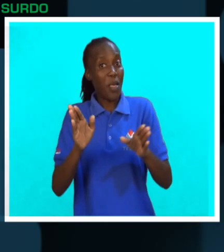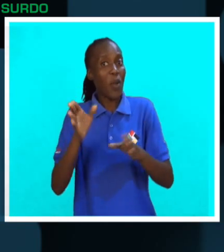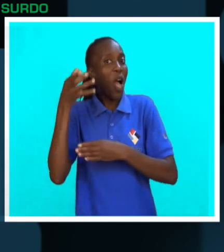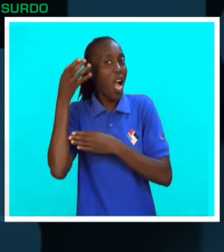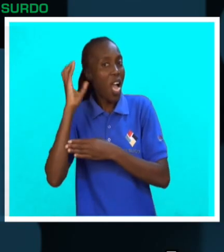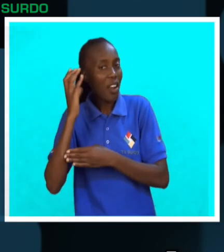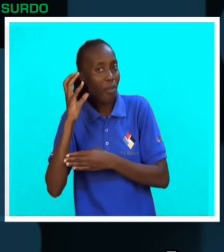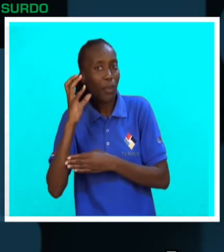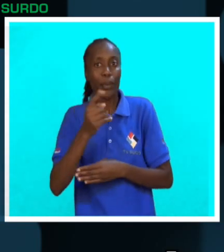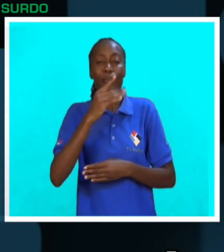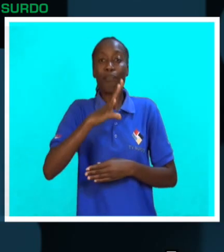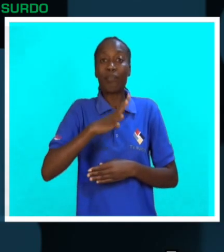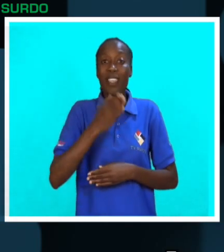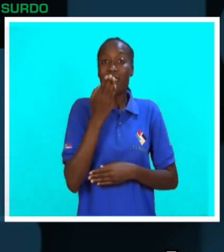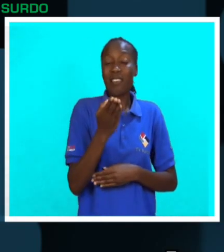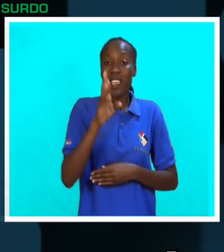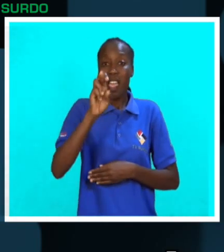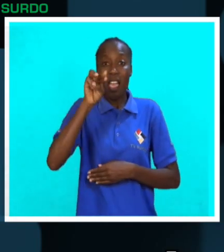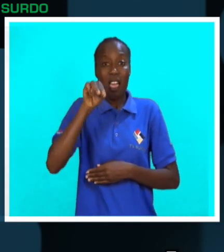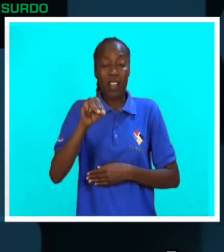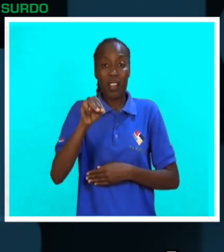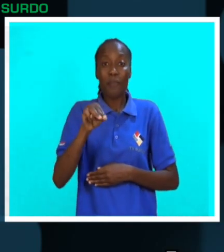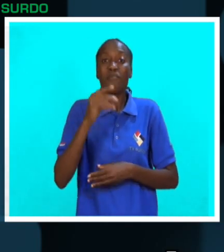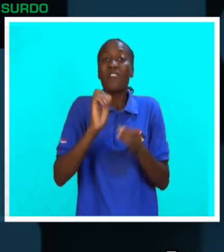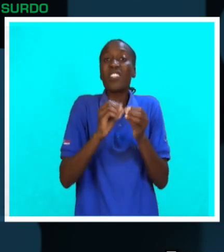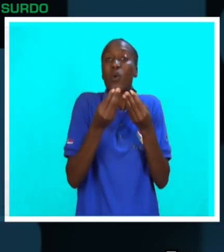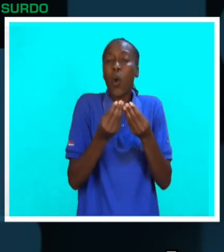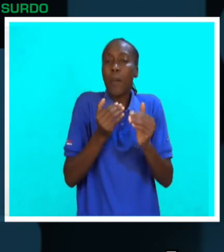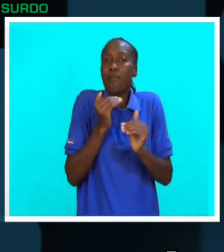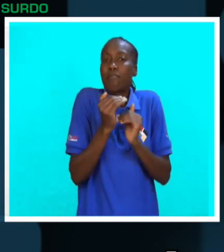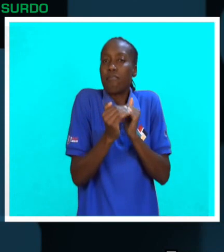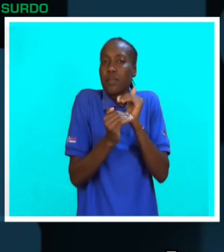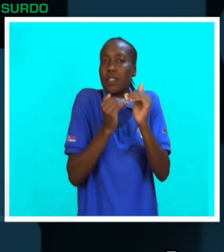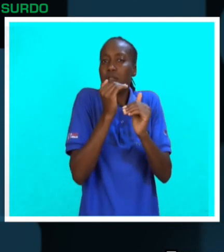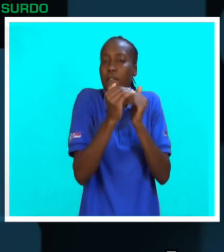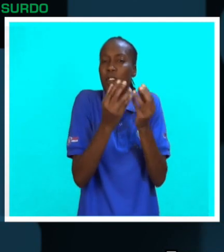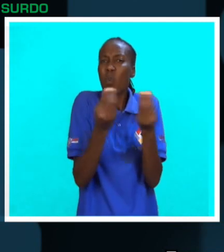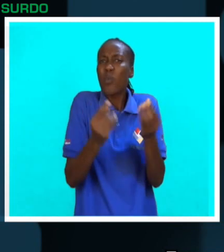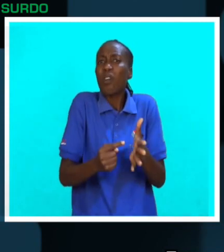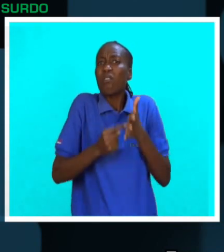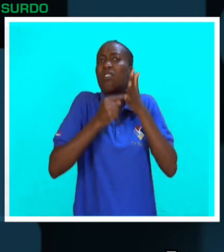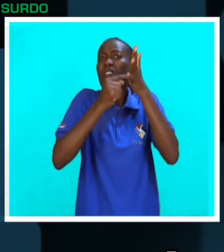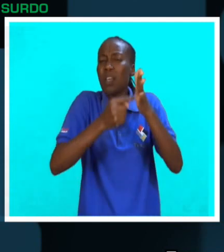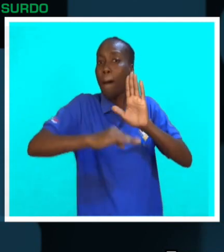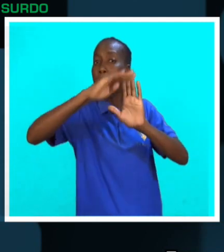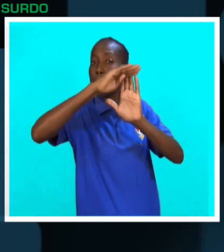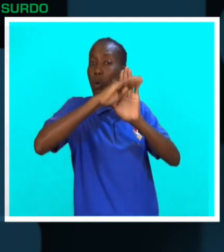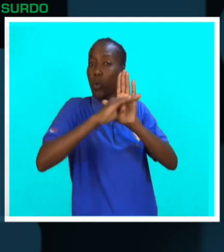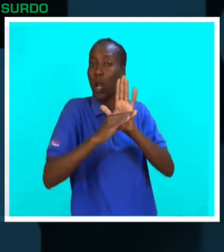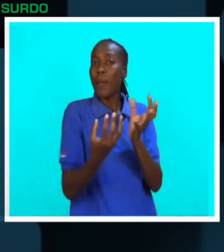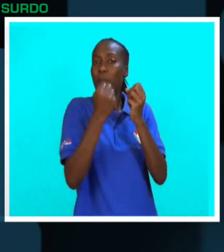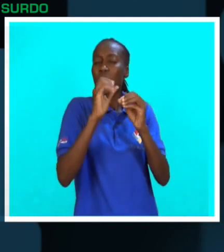24. Em que medida a Rádio Moçambique pode desenvolver, por